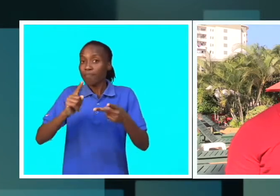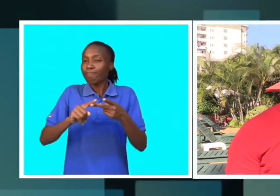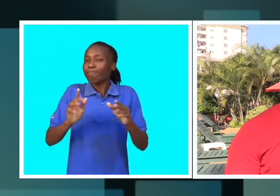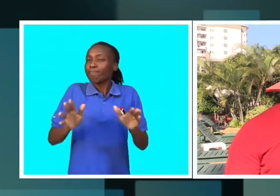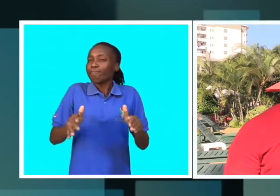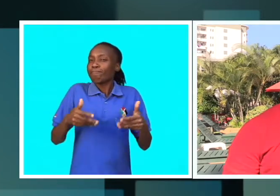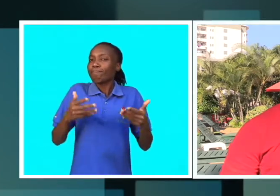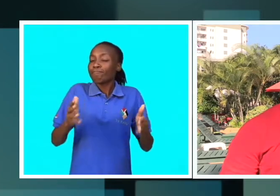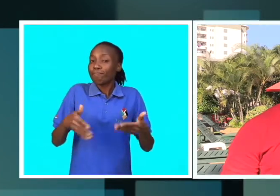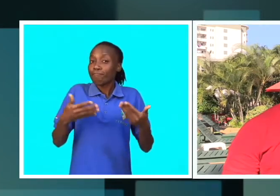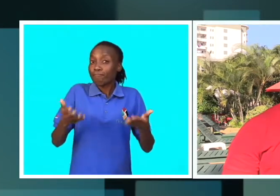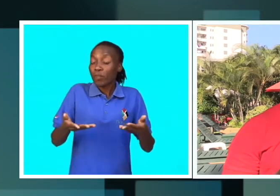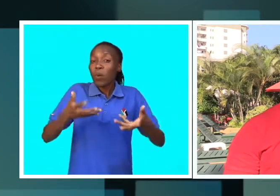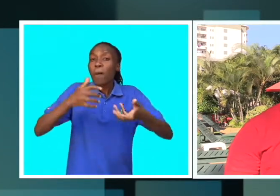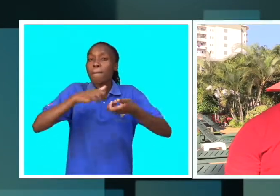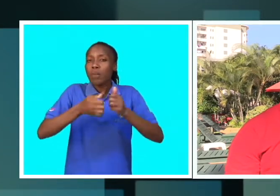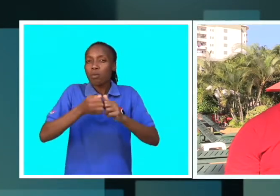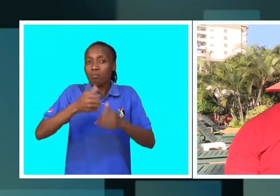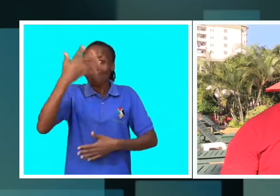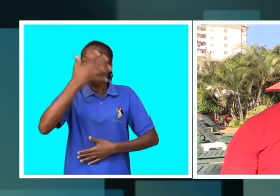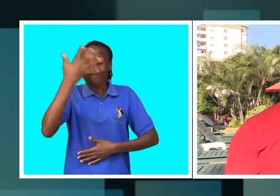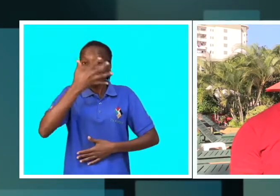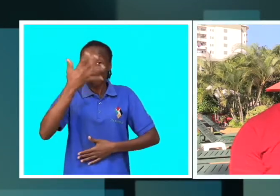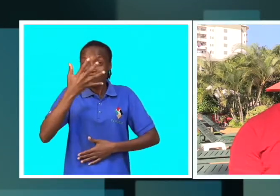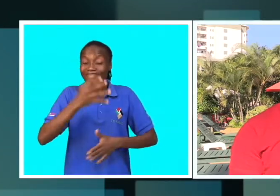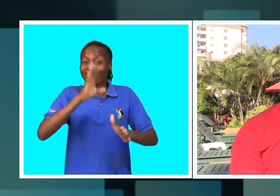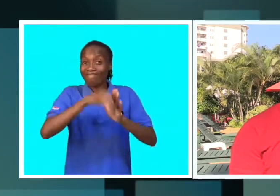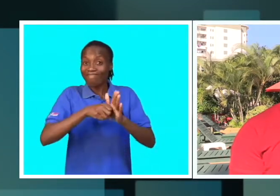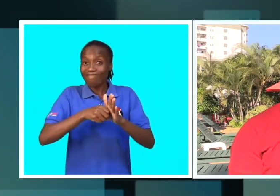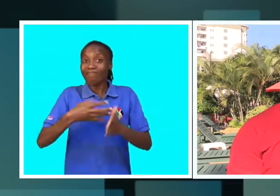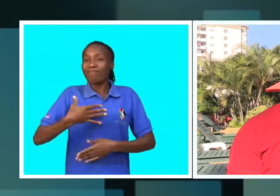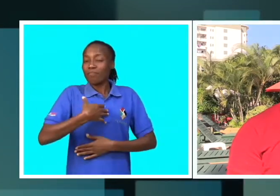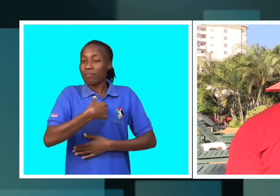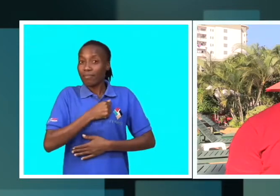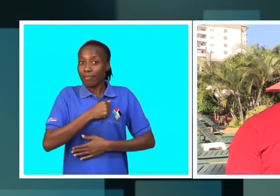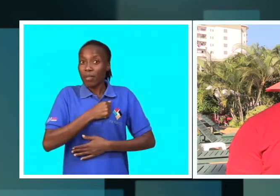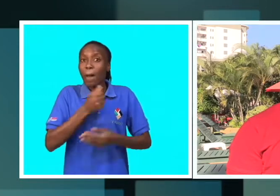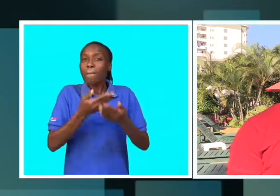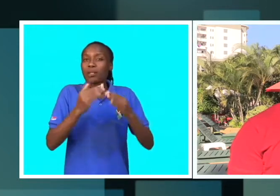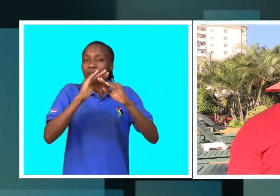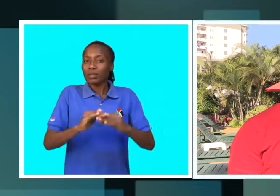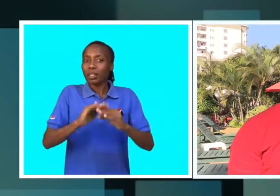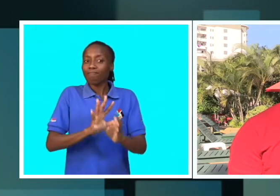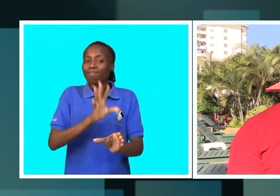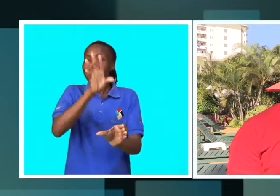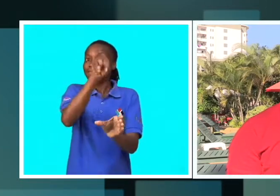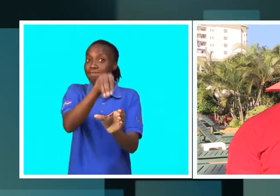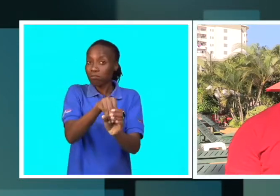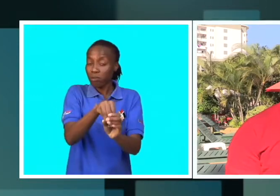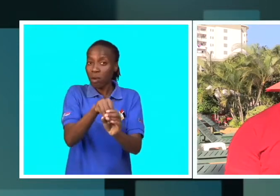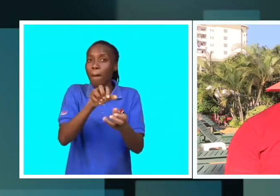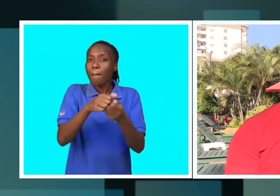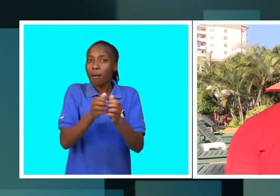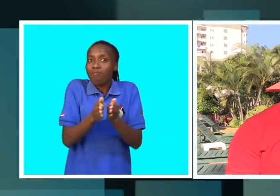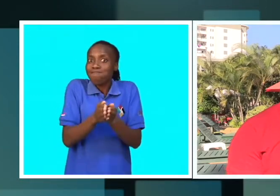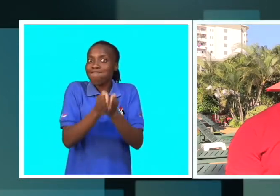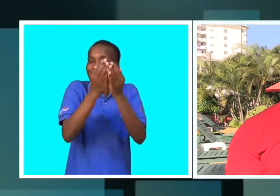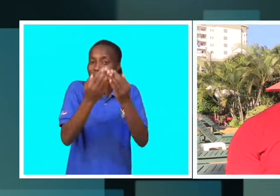detrás do recrudescimento da matança dos albinos está muito associada à questão do